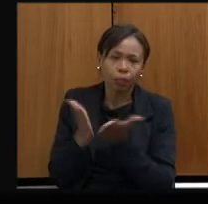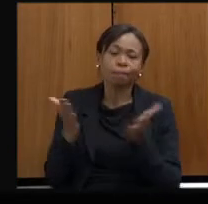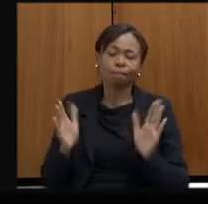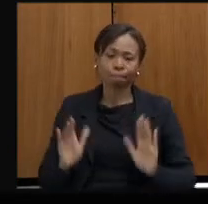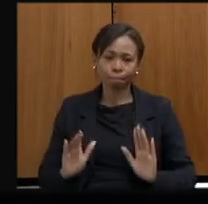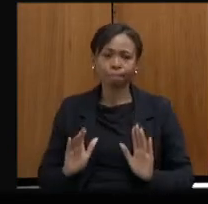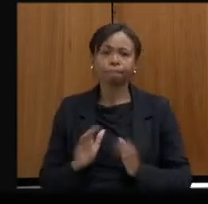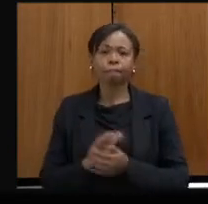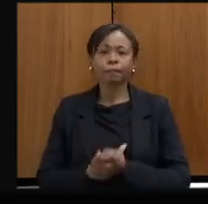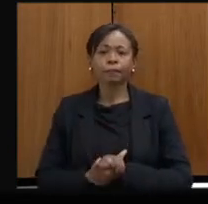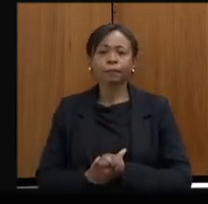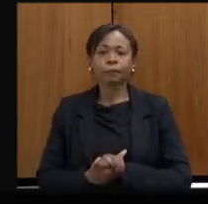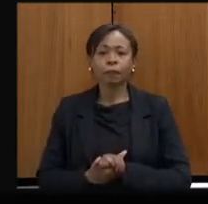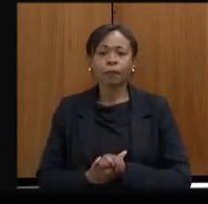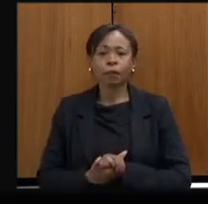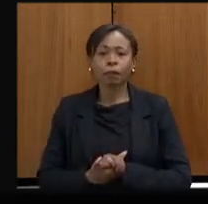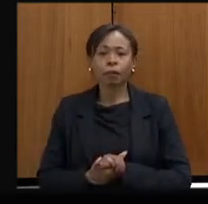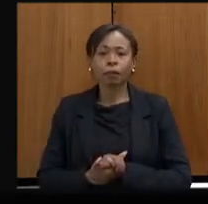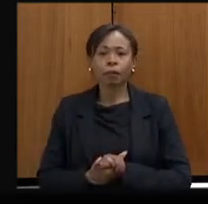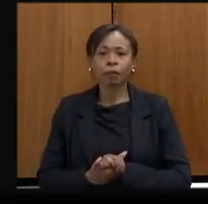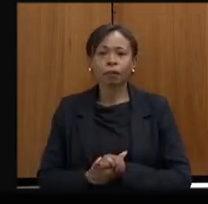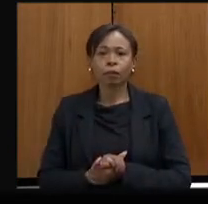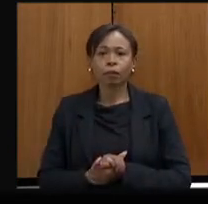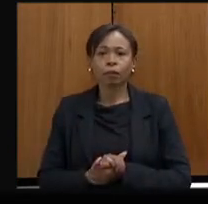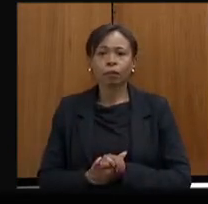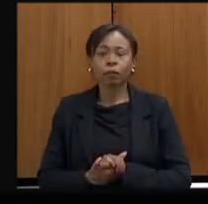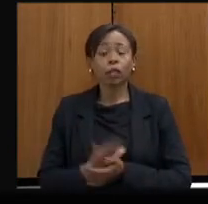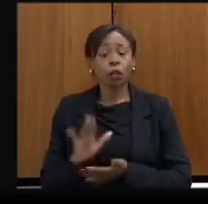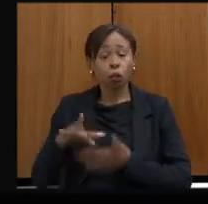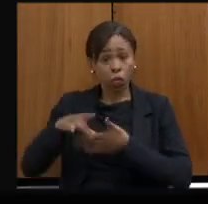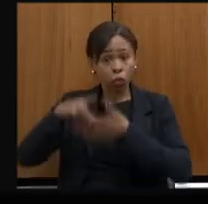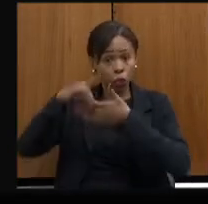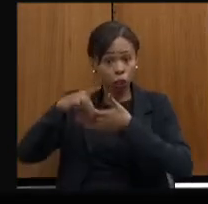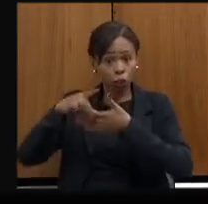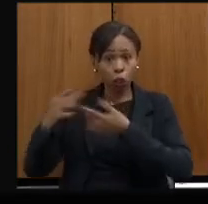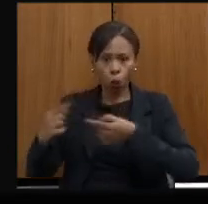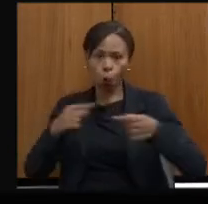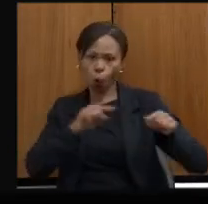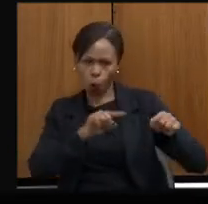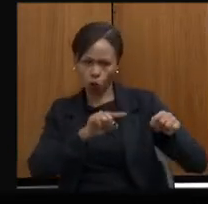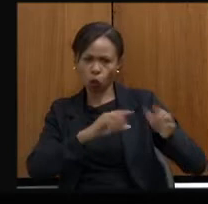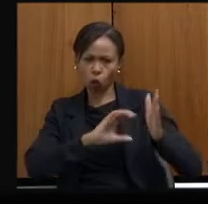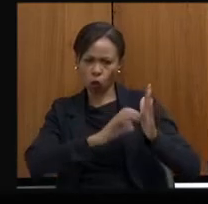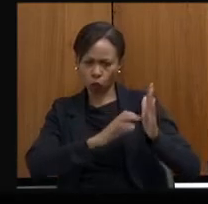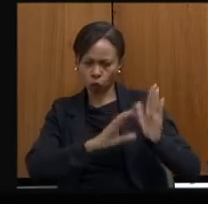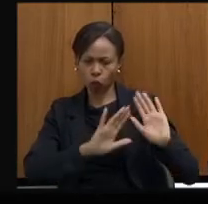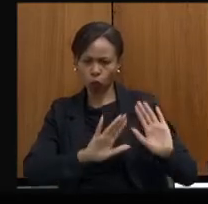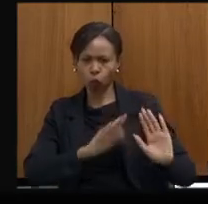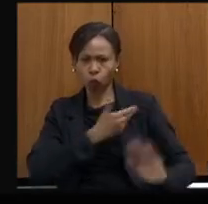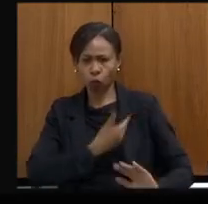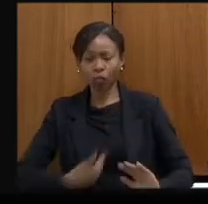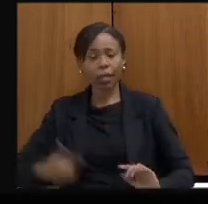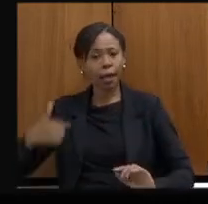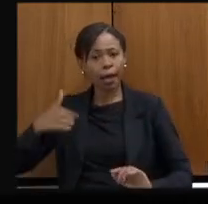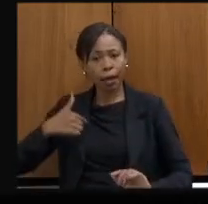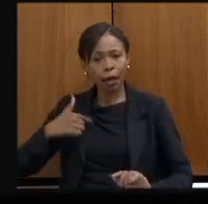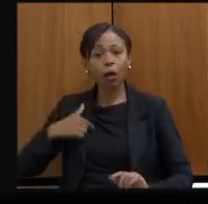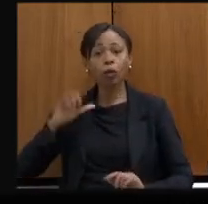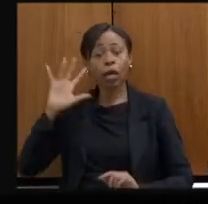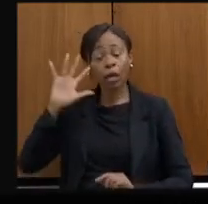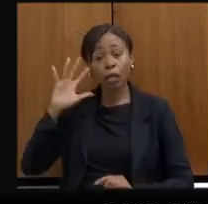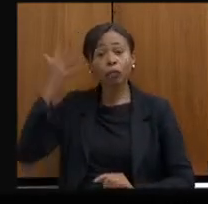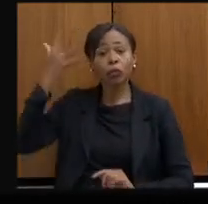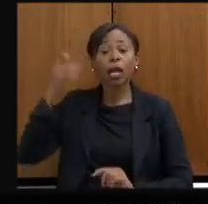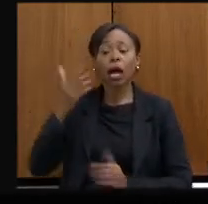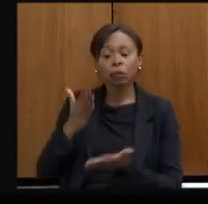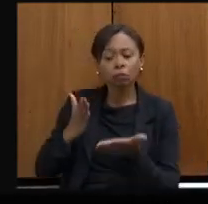que pese não, né, inclusive ser líder da oposição, eu fui um dos que mais defendi a aprovação do Fundo de Erradicação da